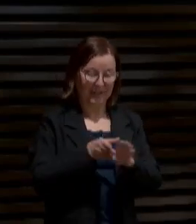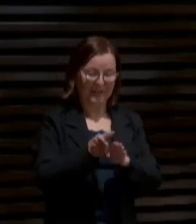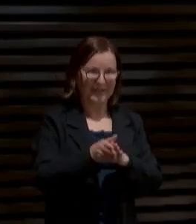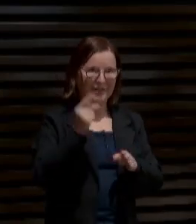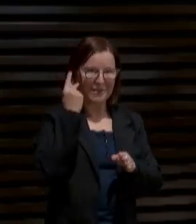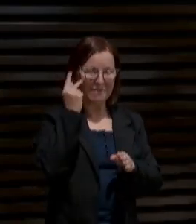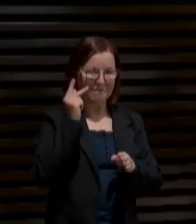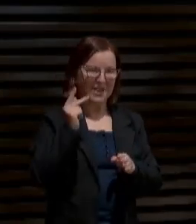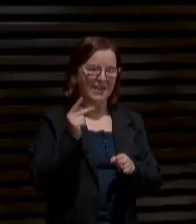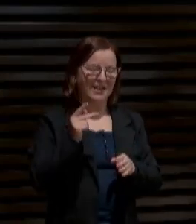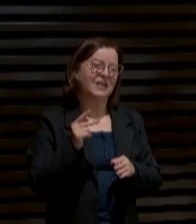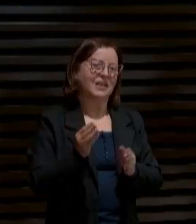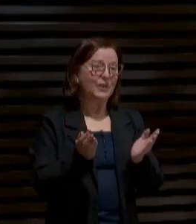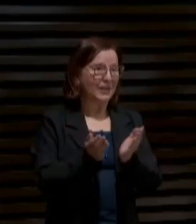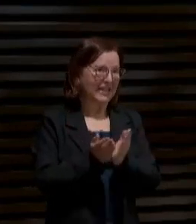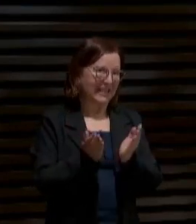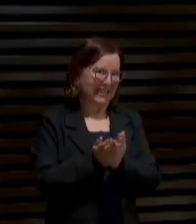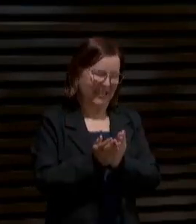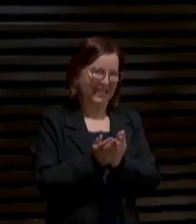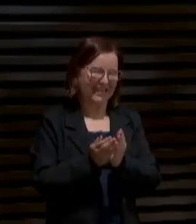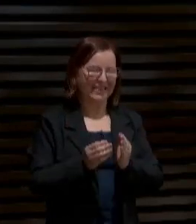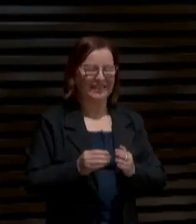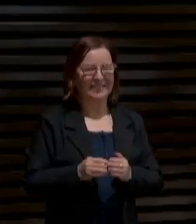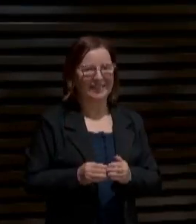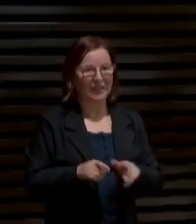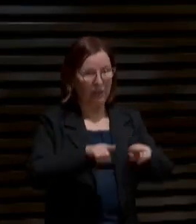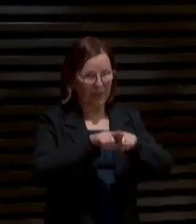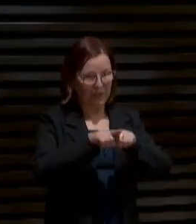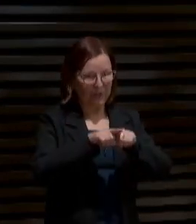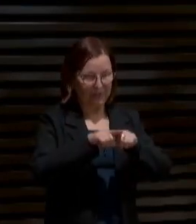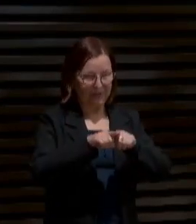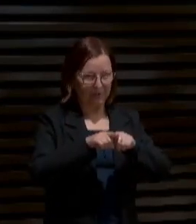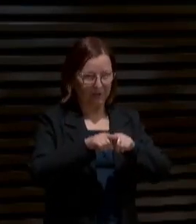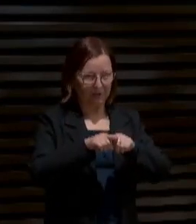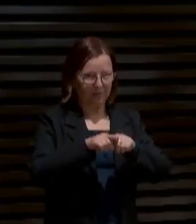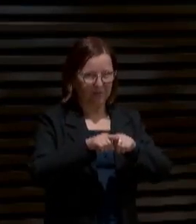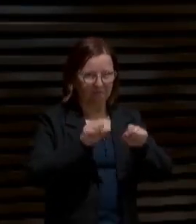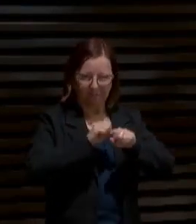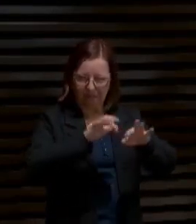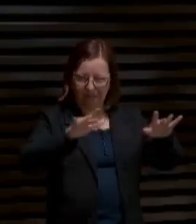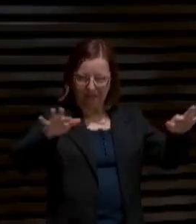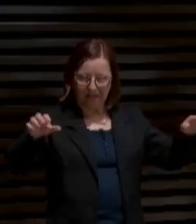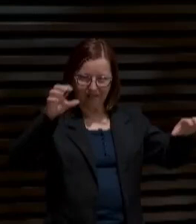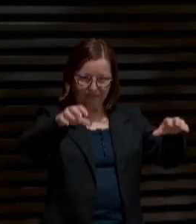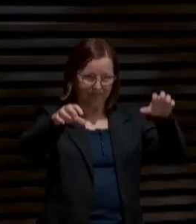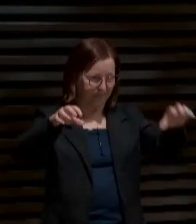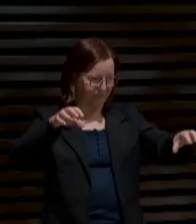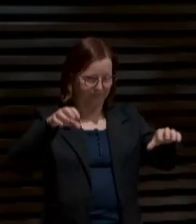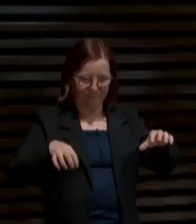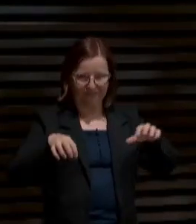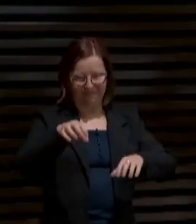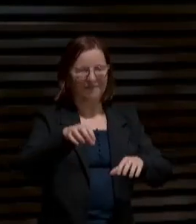e as cartas de Pedro foi escrita para igreja os irmãos que estão dispersos estão espalhados